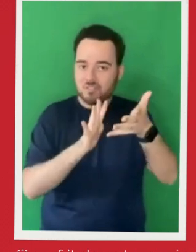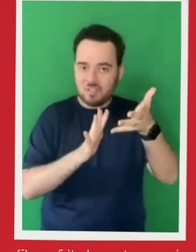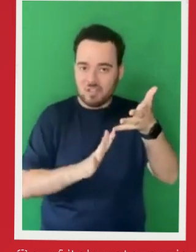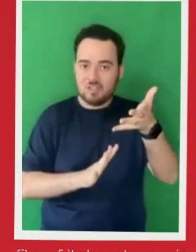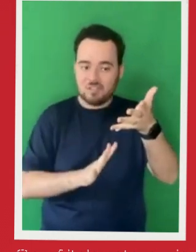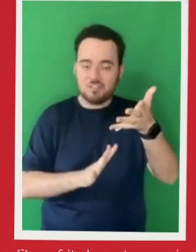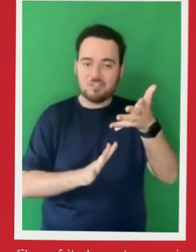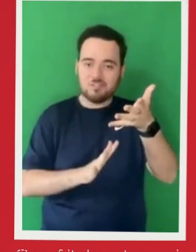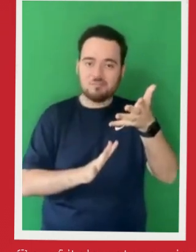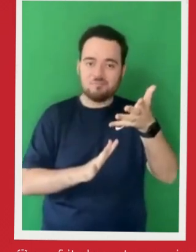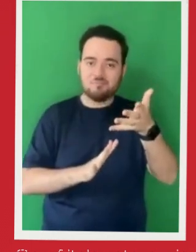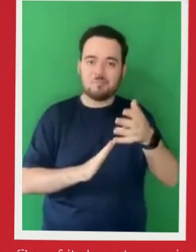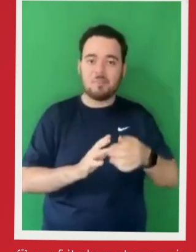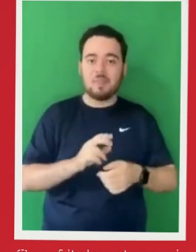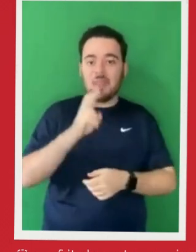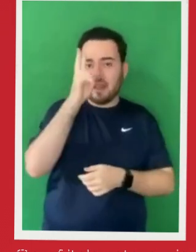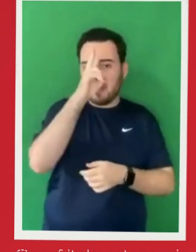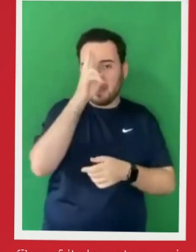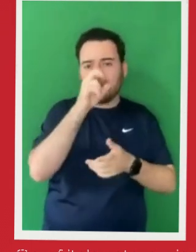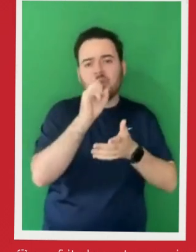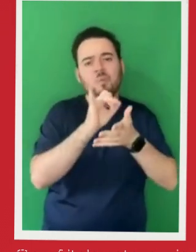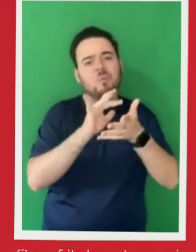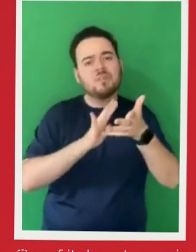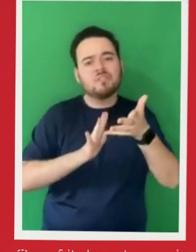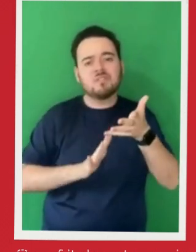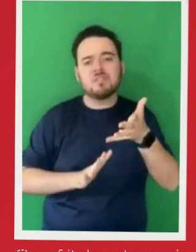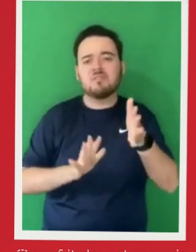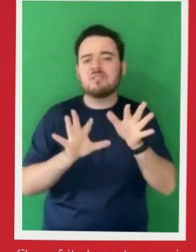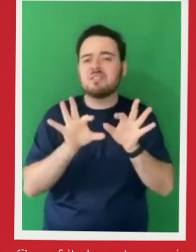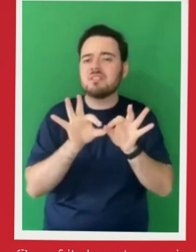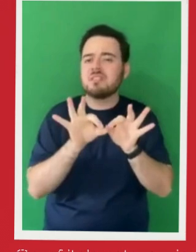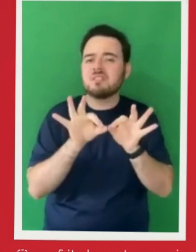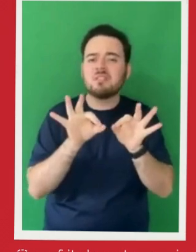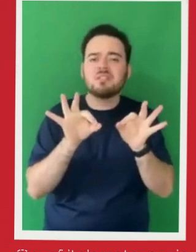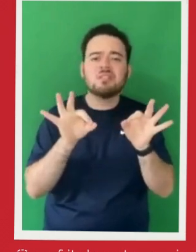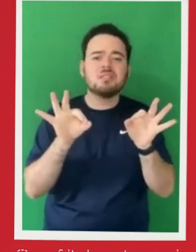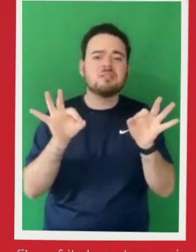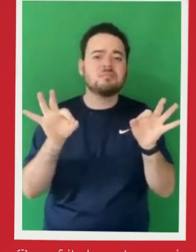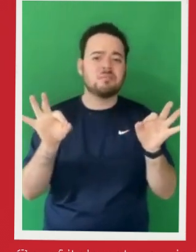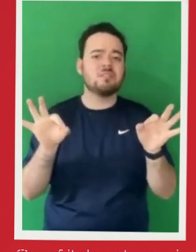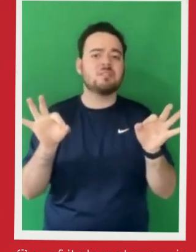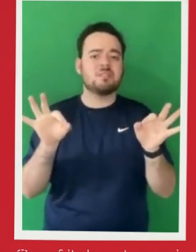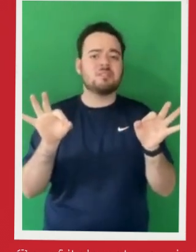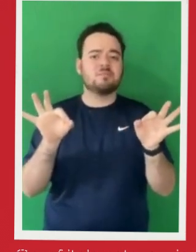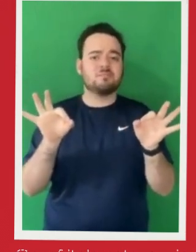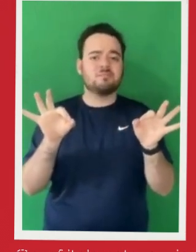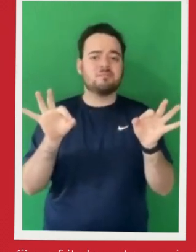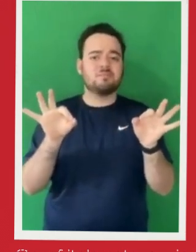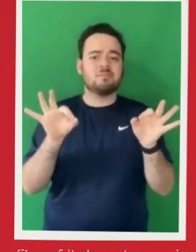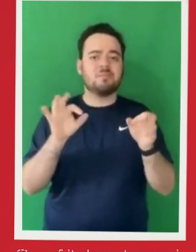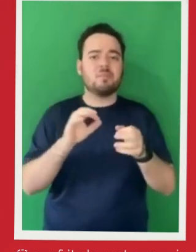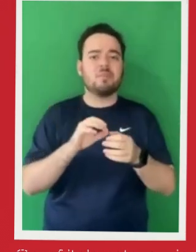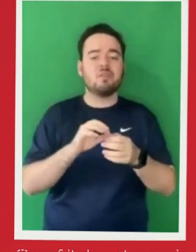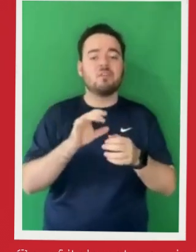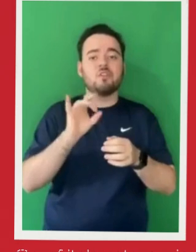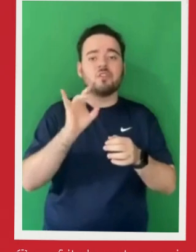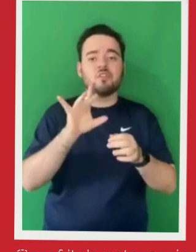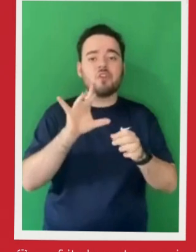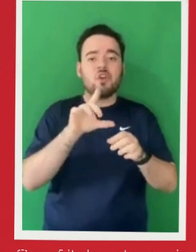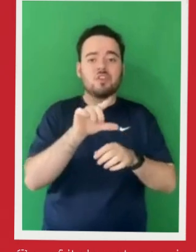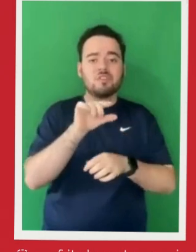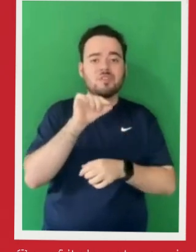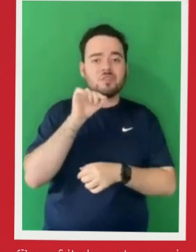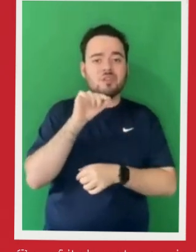de fazer o exercício. Lembrem, é um exercício muito simples.